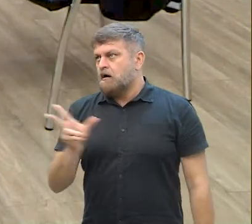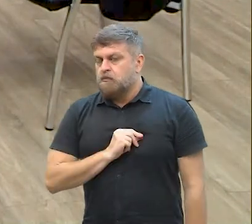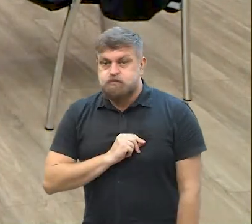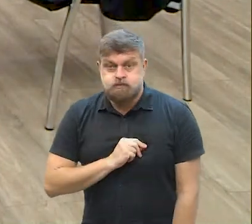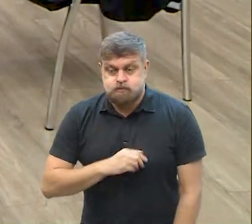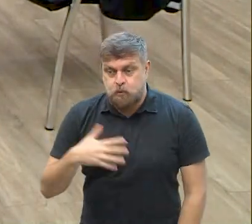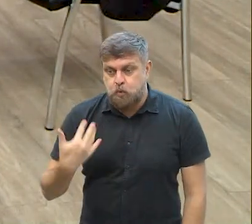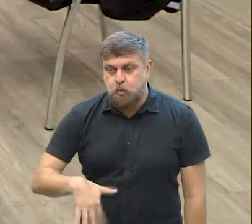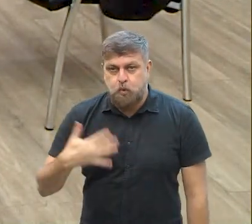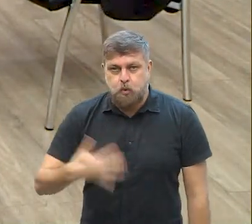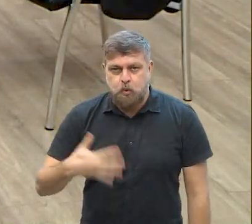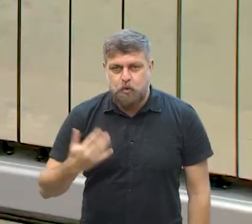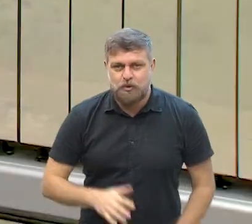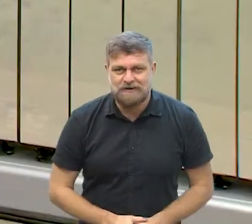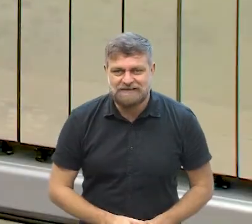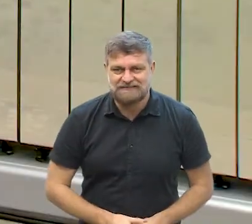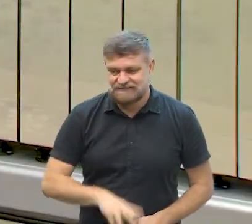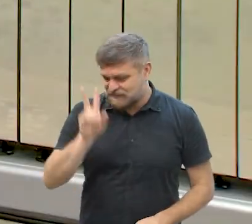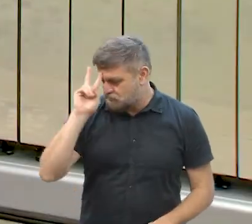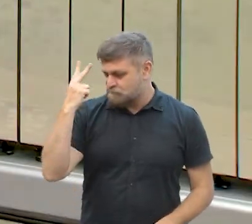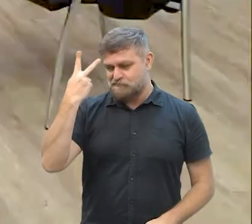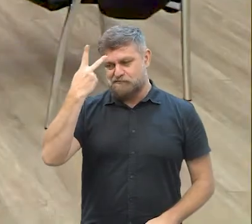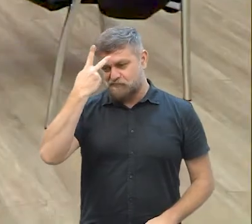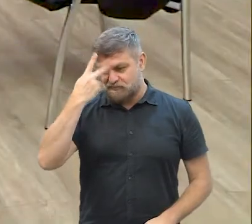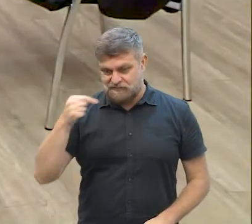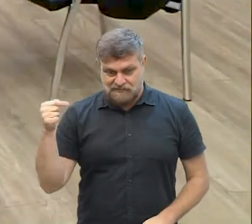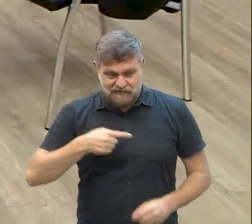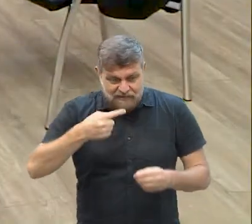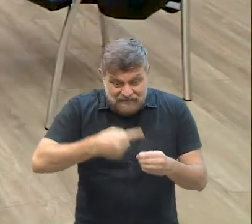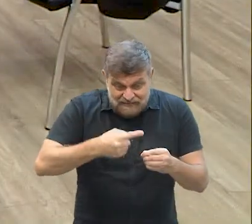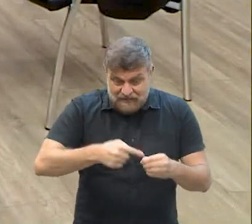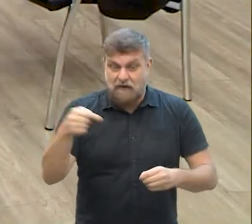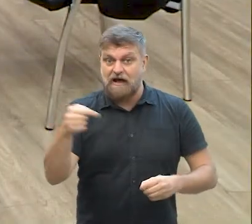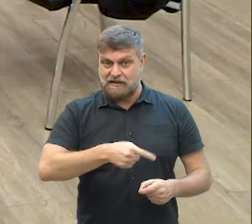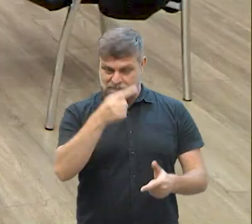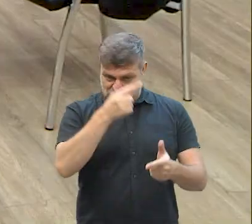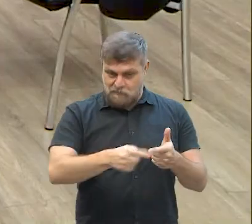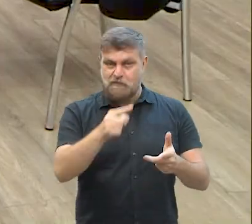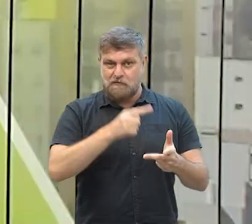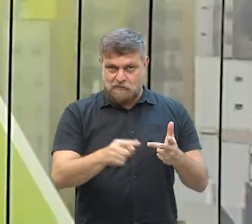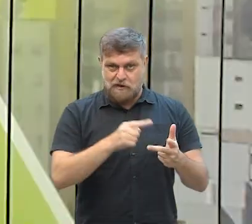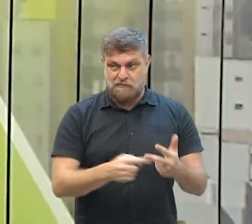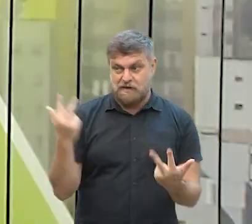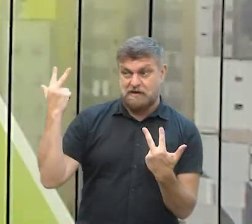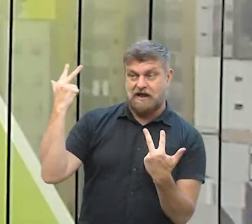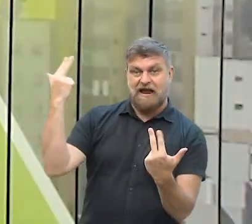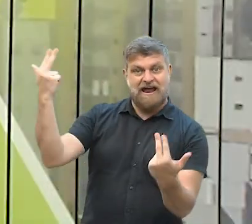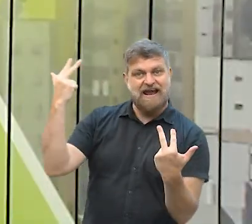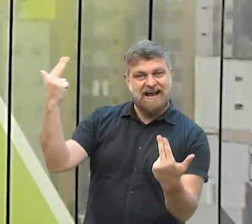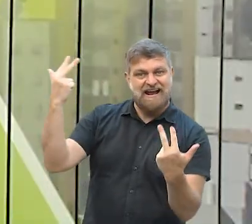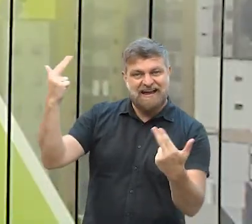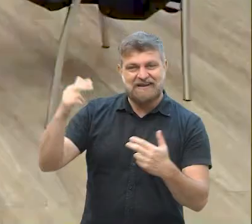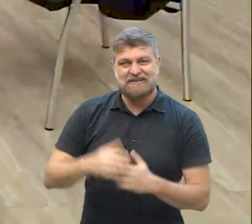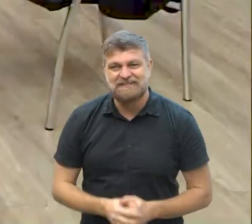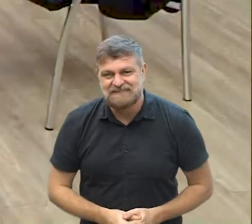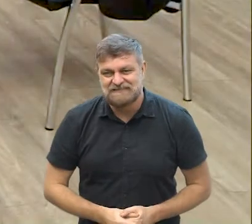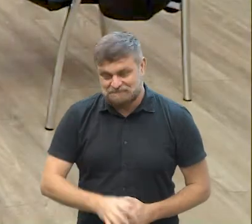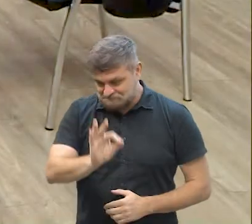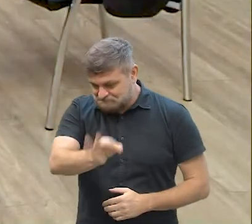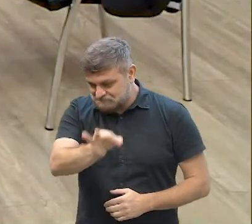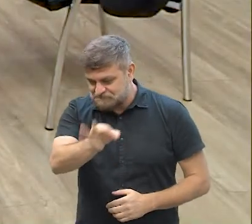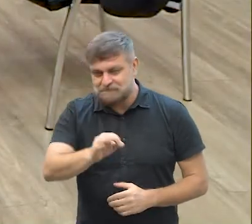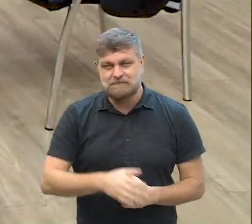jeito. Então, a minha impressão já acabou ali, viu? Aí você ligou e falou, então, tô no interior, mas tem problema de cidade grande. Exatamente.